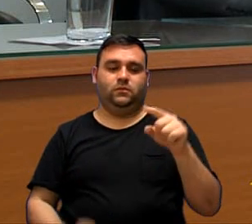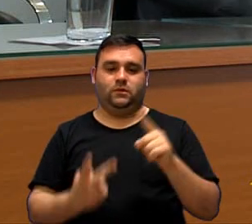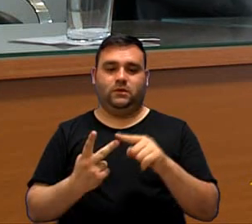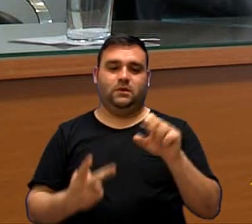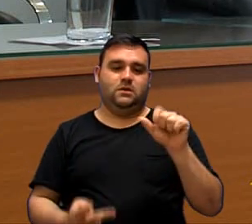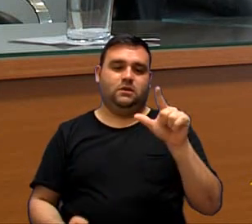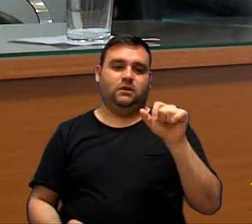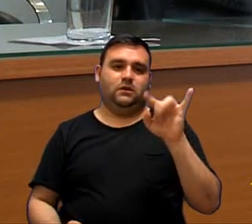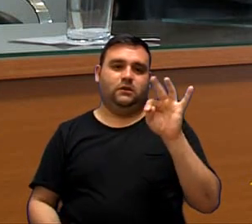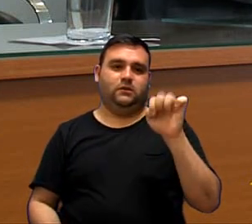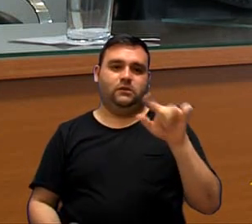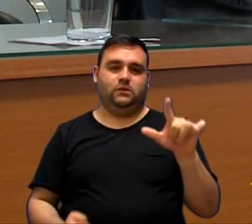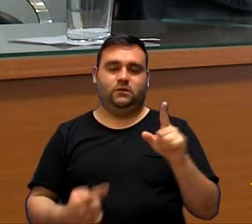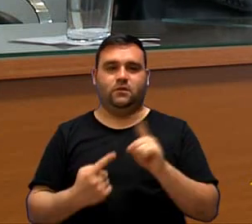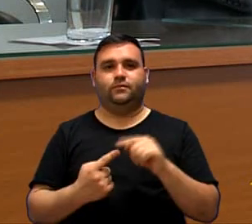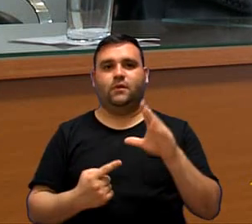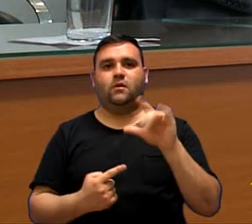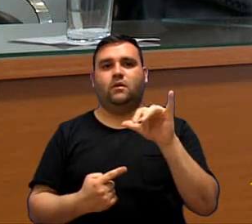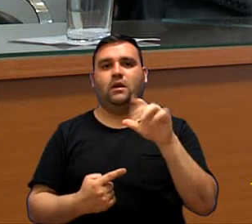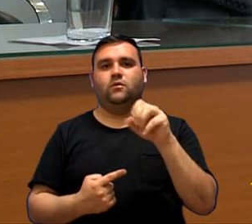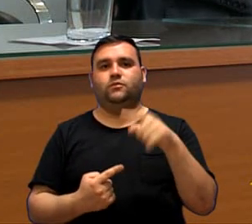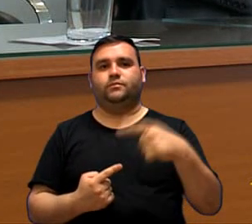aberto o microfone, Cláudio.